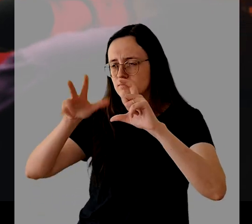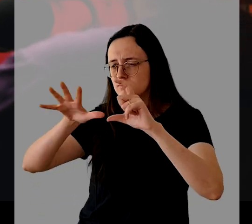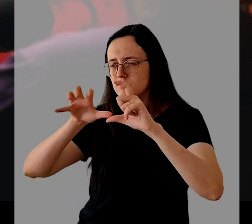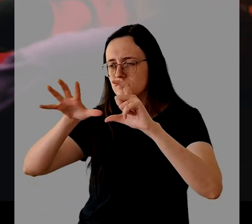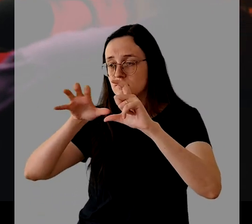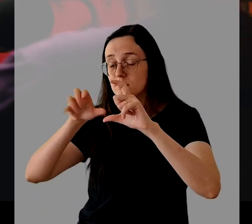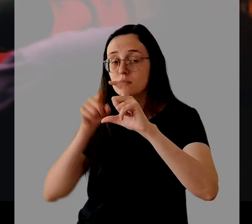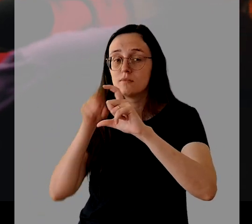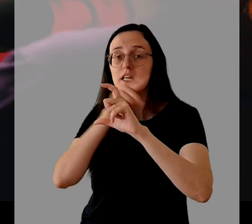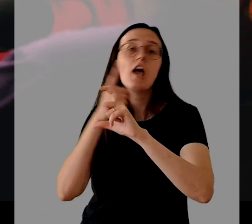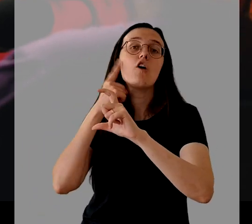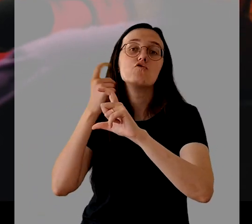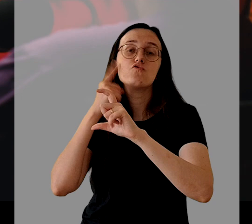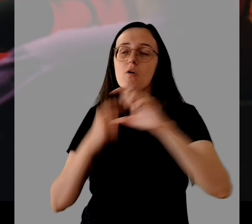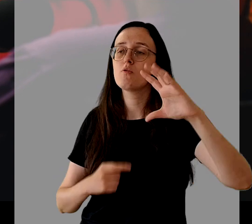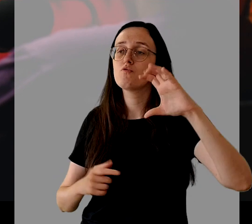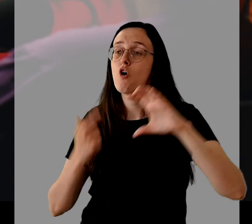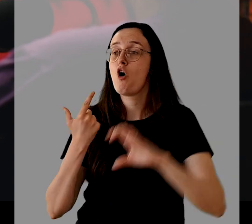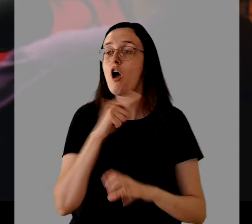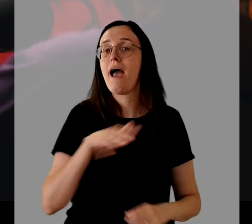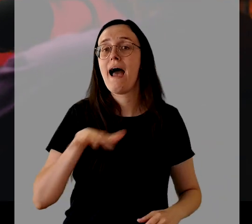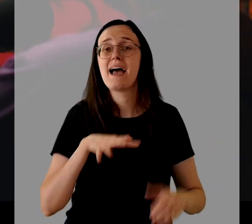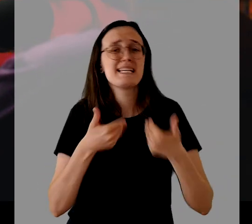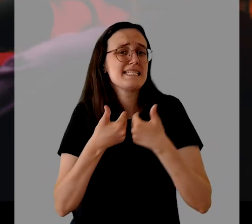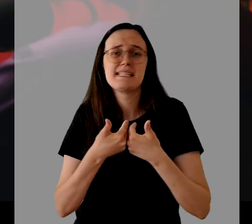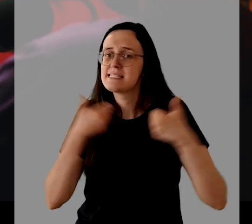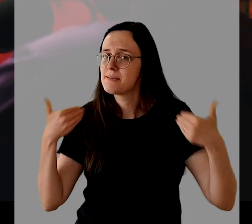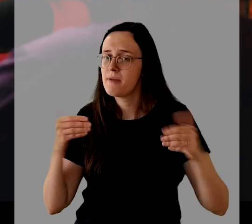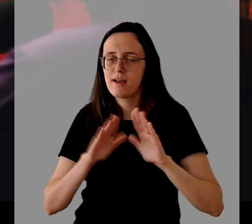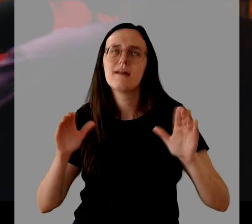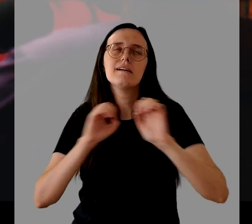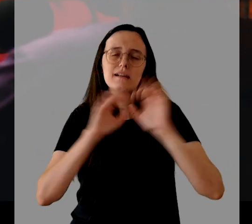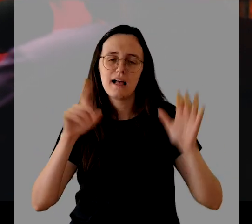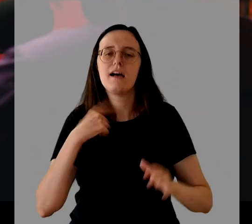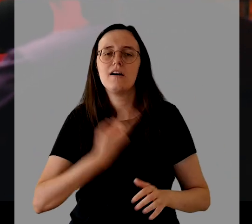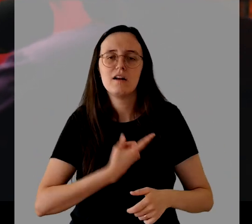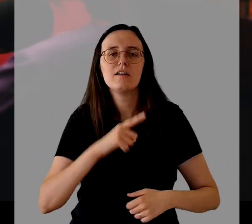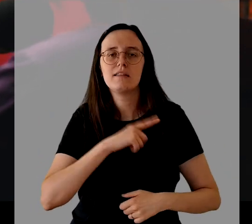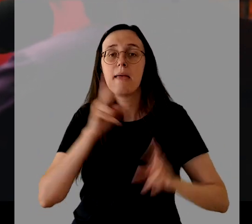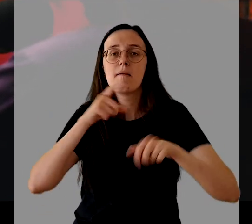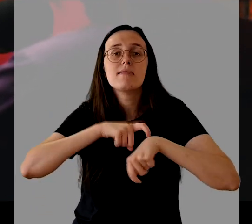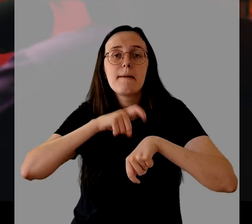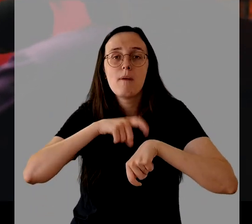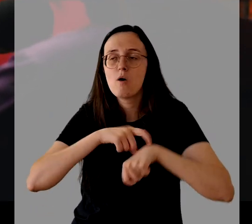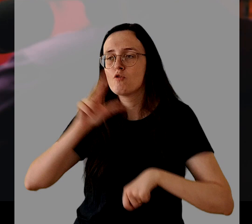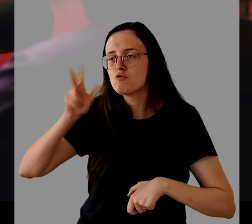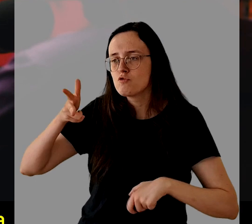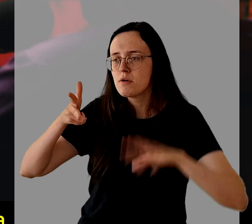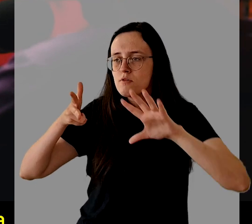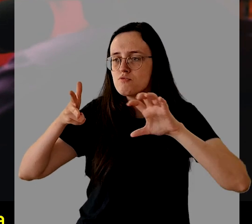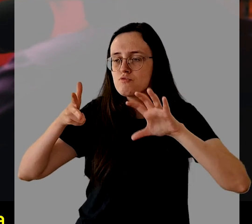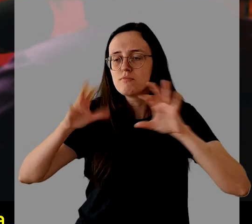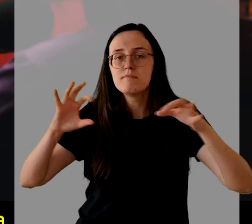câmera, o áudio é o som que é completamente responsável, então é completamente separado. Claro que a gente tem ali gravação simultânea